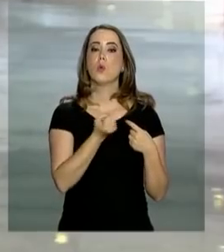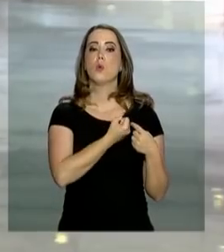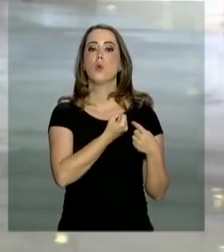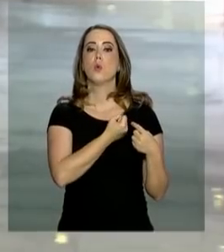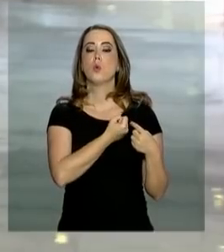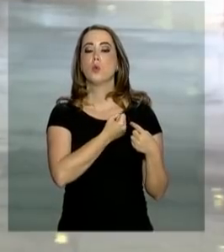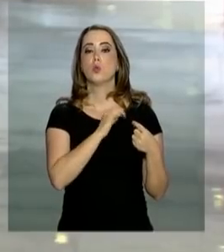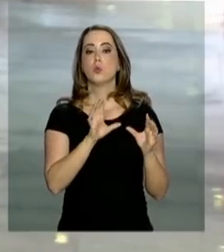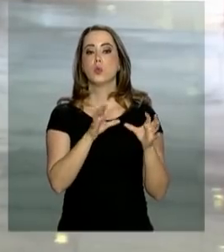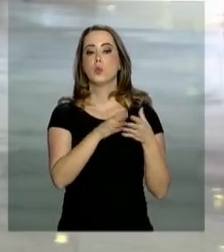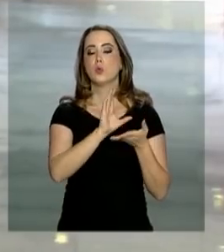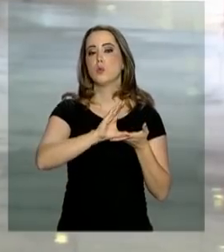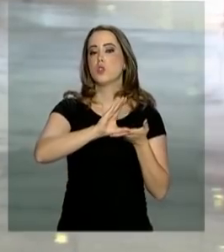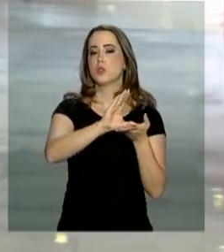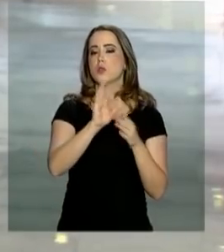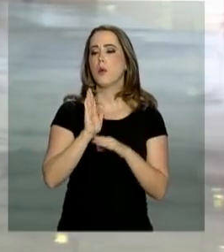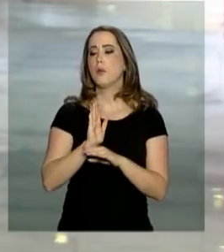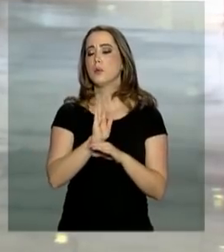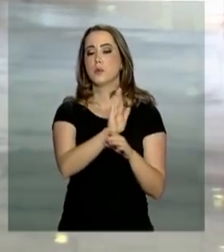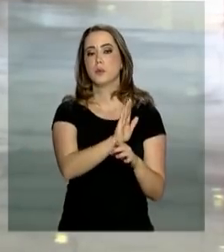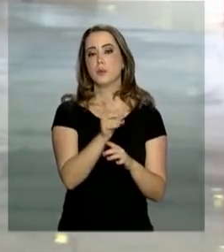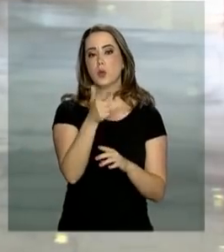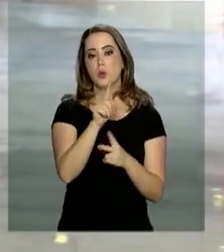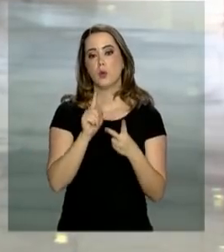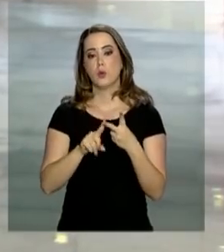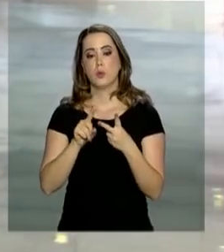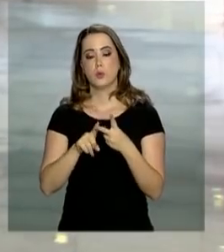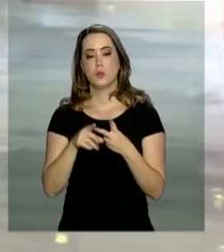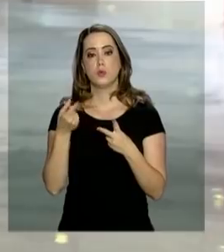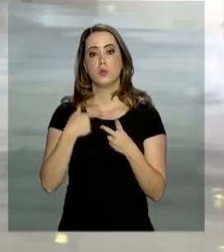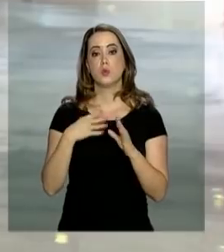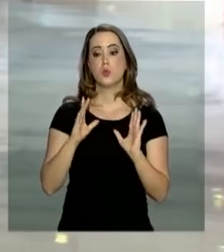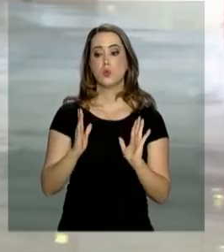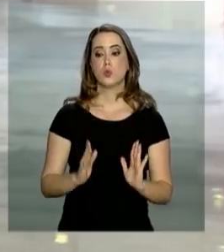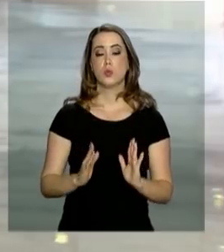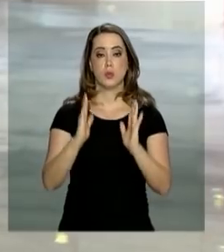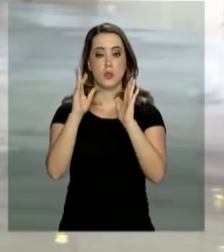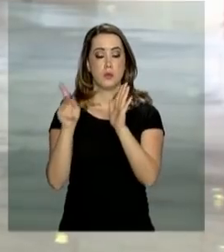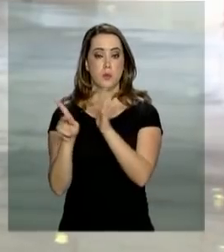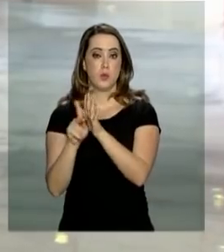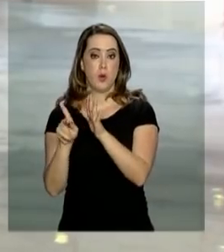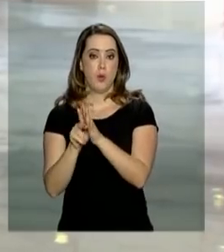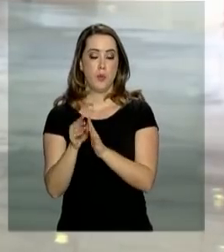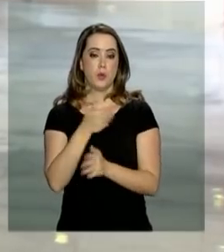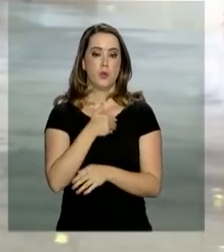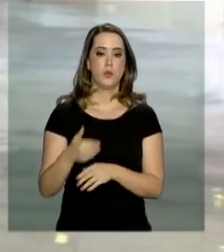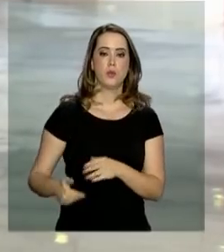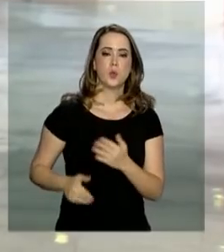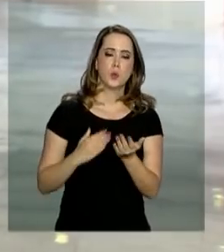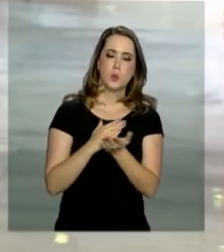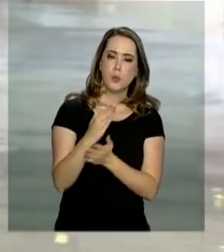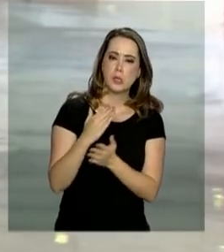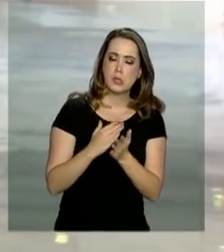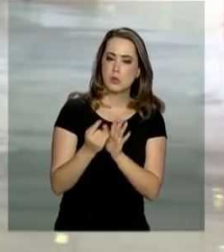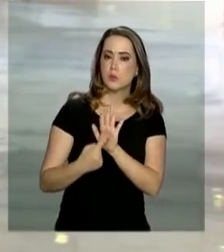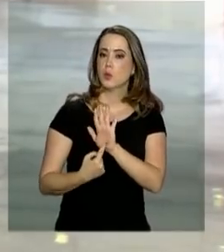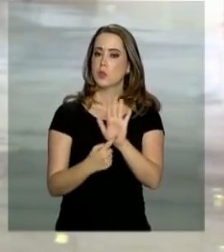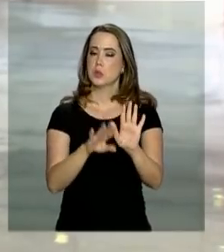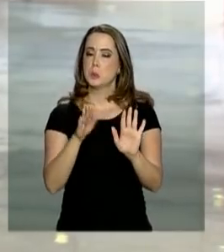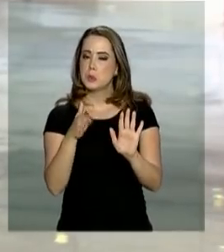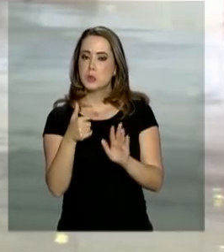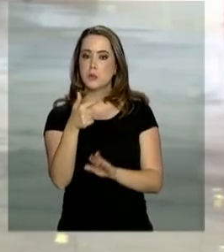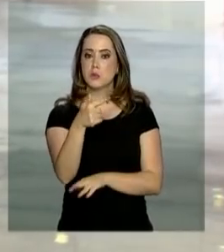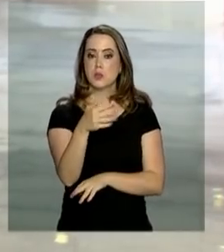de conselhos de assessoramento e outro foi de imóveis em nome da União. Estimativas iniciais apontam para pelo